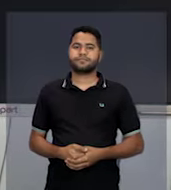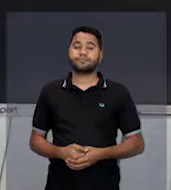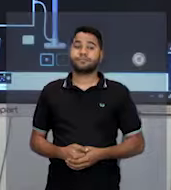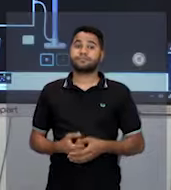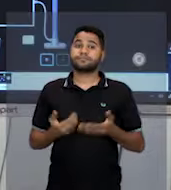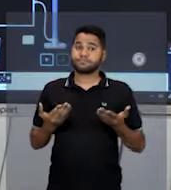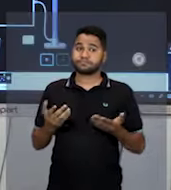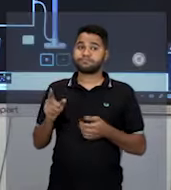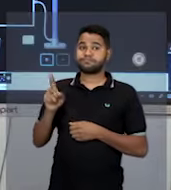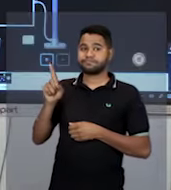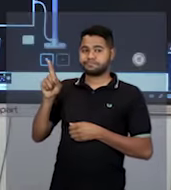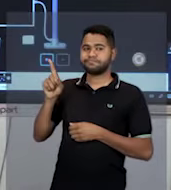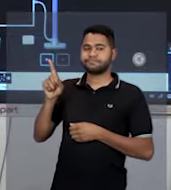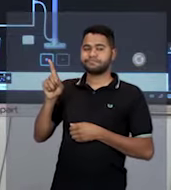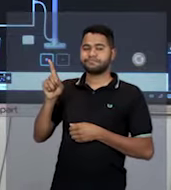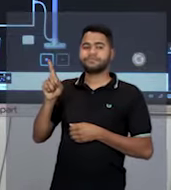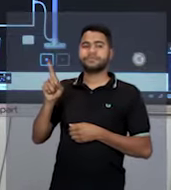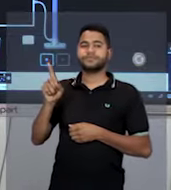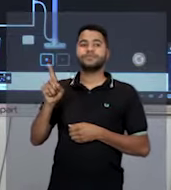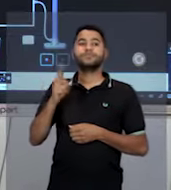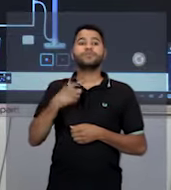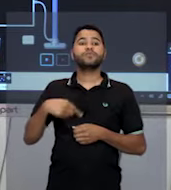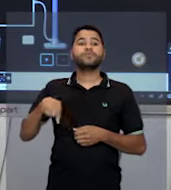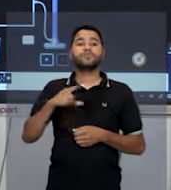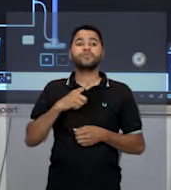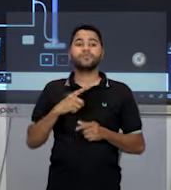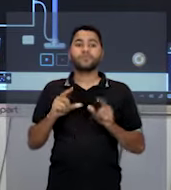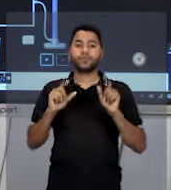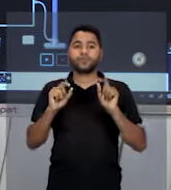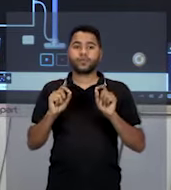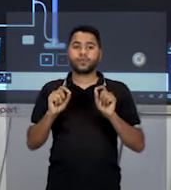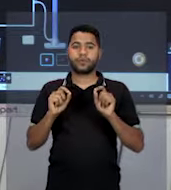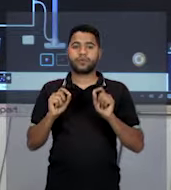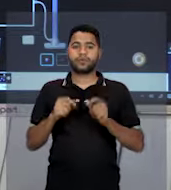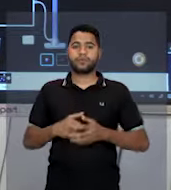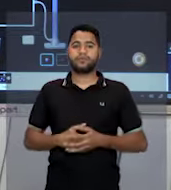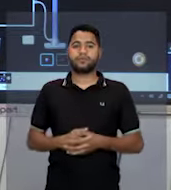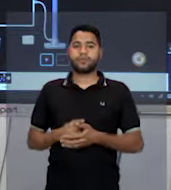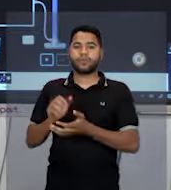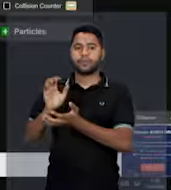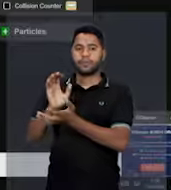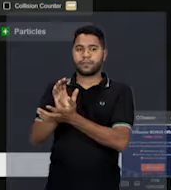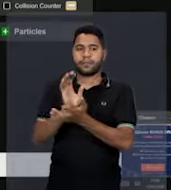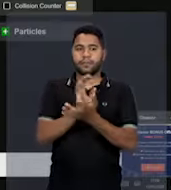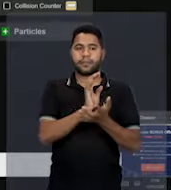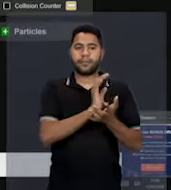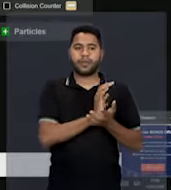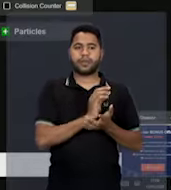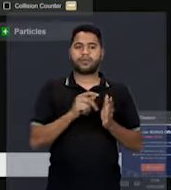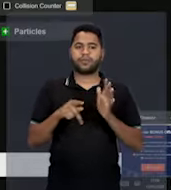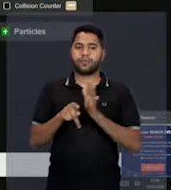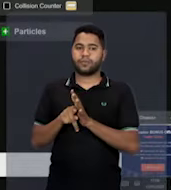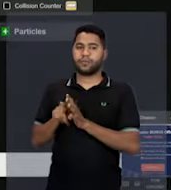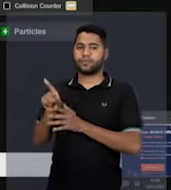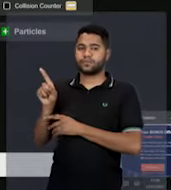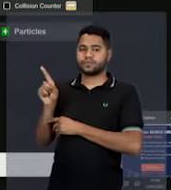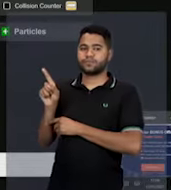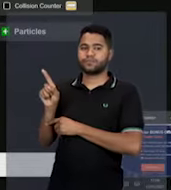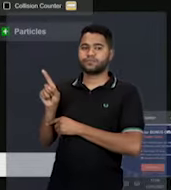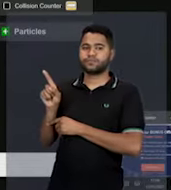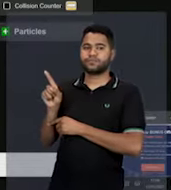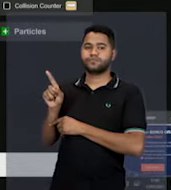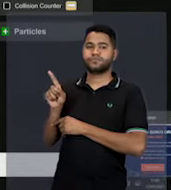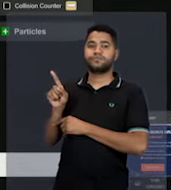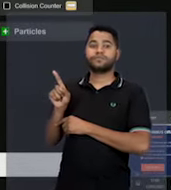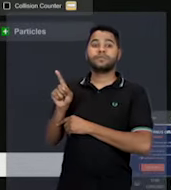Bom, aqui na simulação, o que a gente tem? Vamos por partes. Eu tenho um recipiente fechado